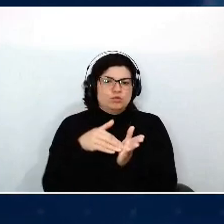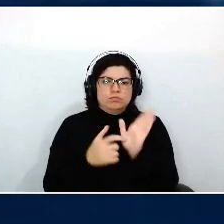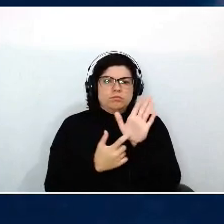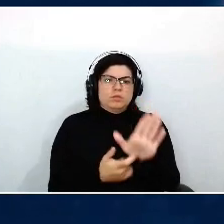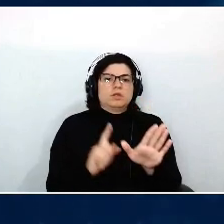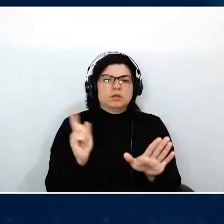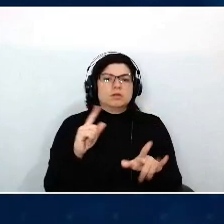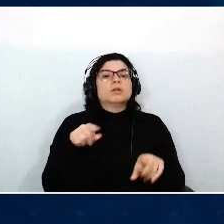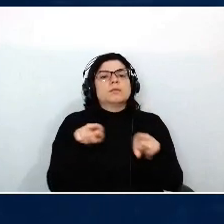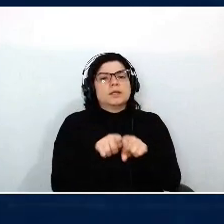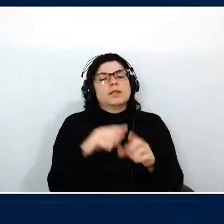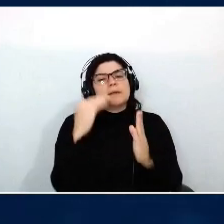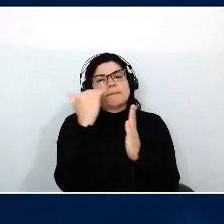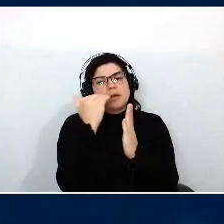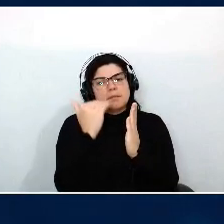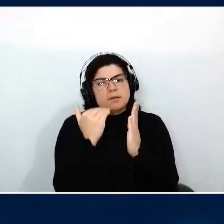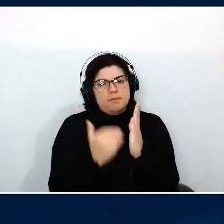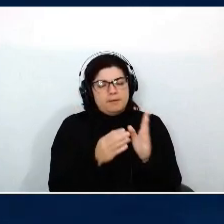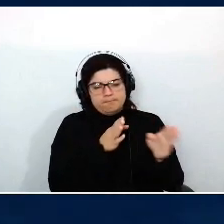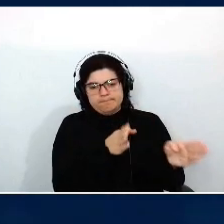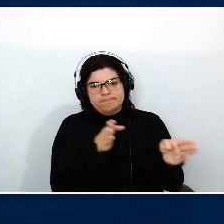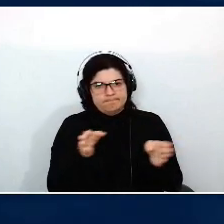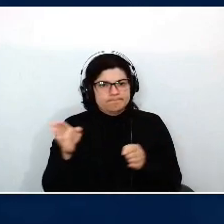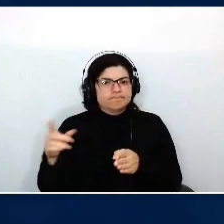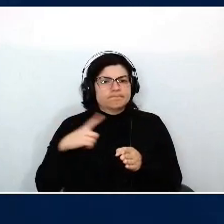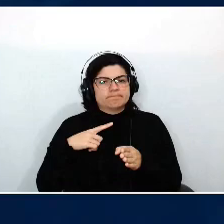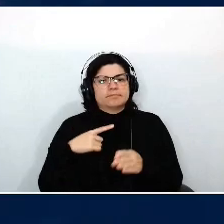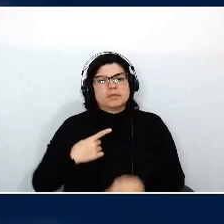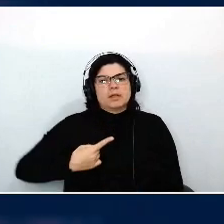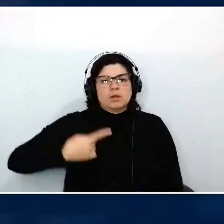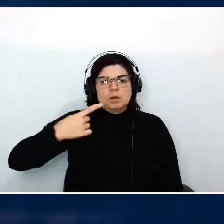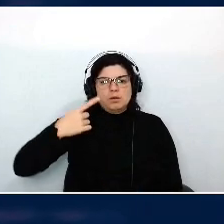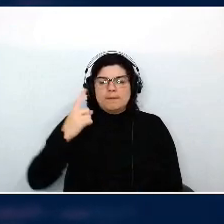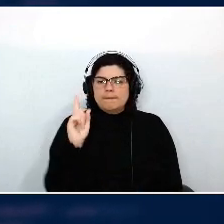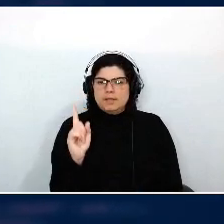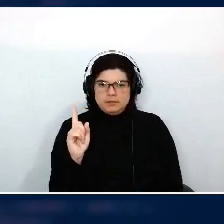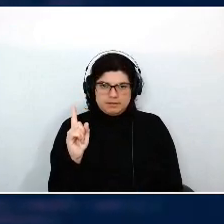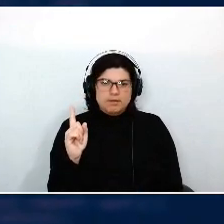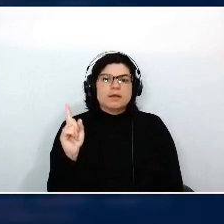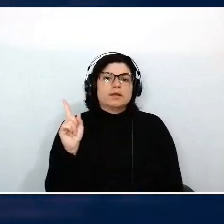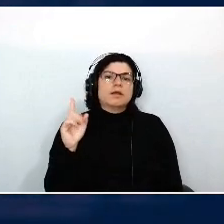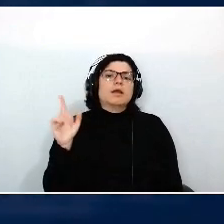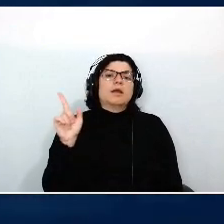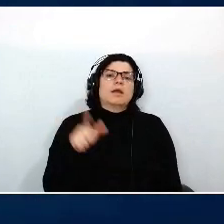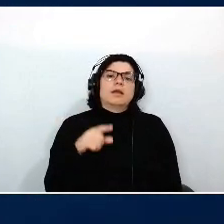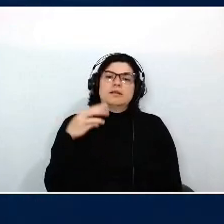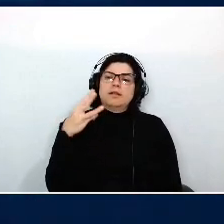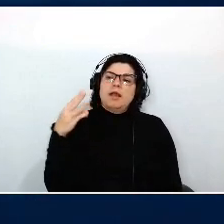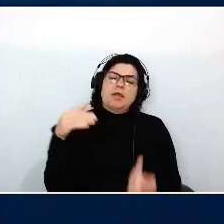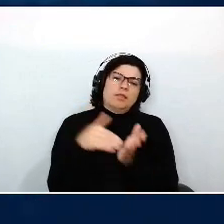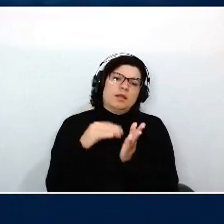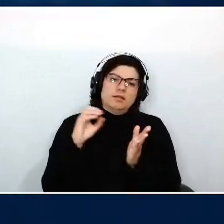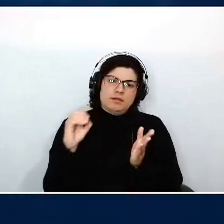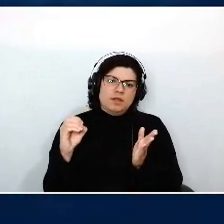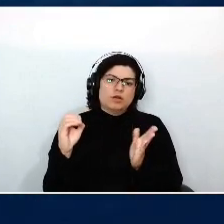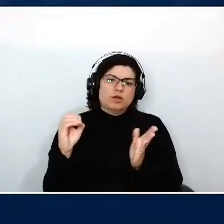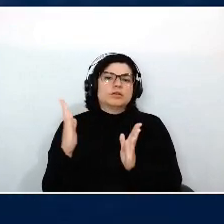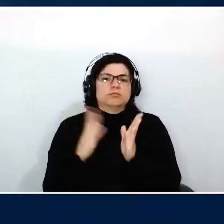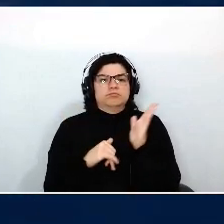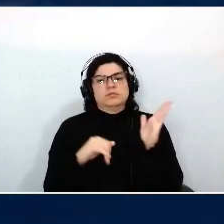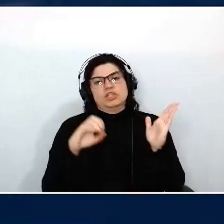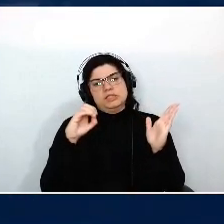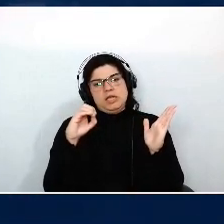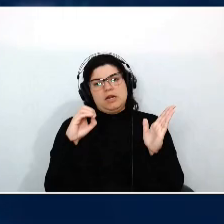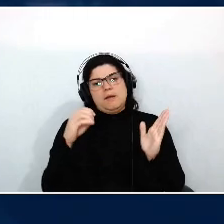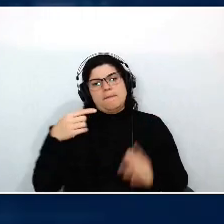steps também, né? Então, ali na segunda linha, a gente está passando menos 1 como step, indo de 3 a 0, 0 não incluso, diminuindo, né? Com menos 1. Então, 3,